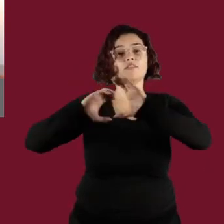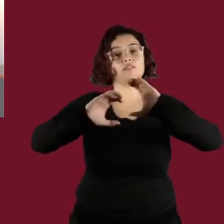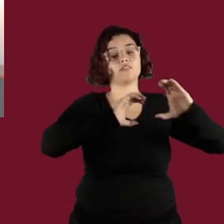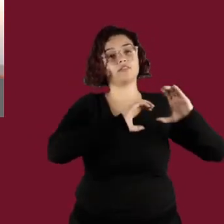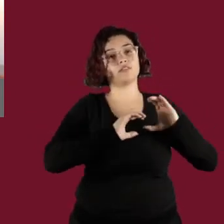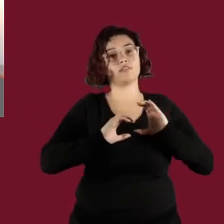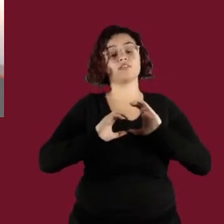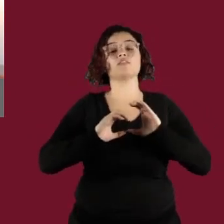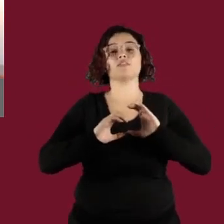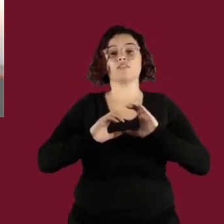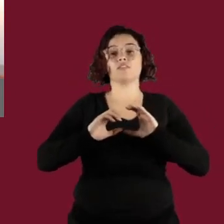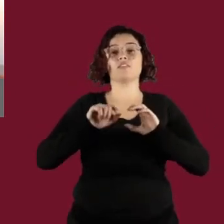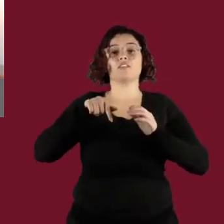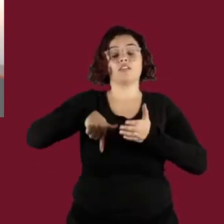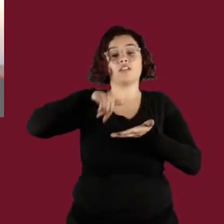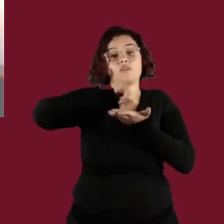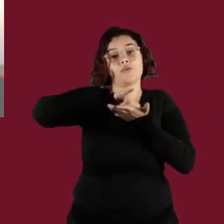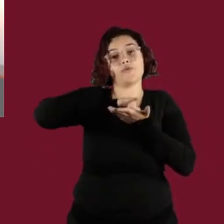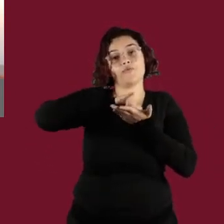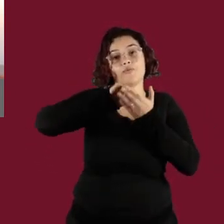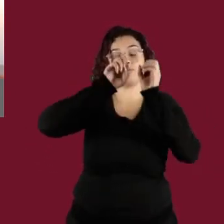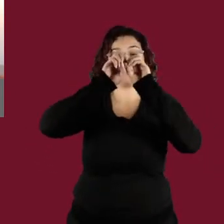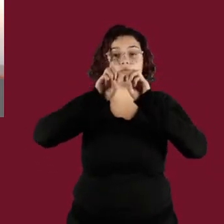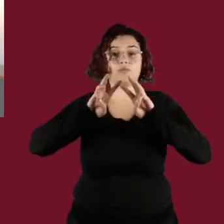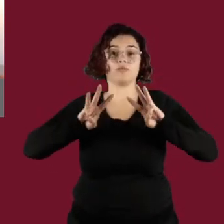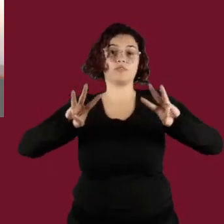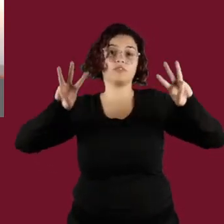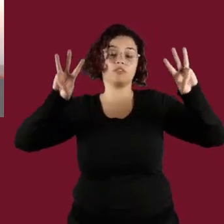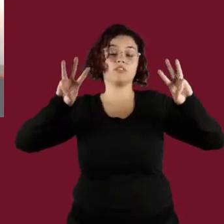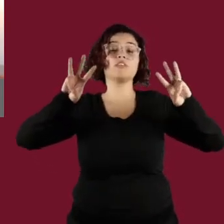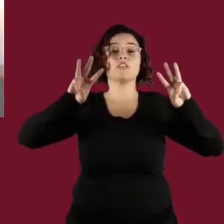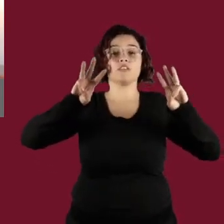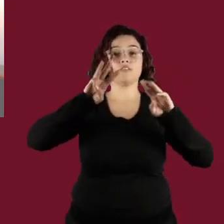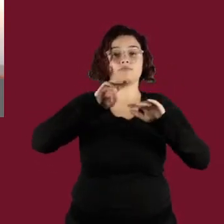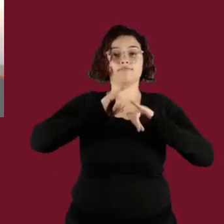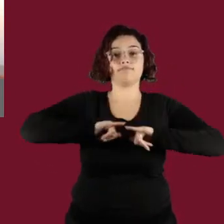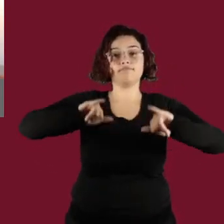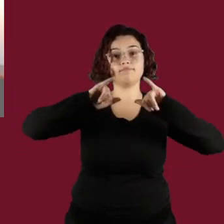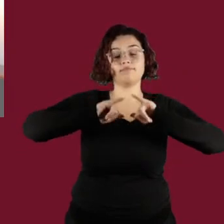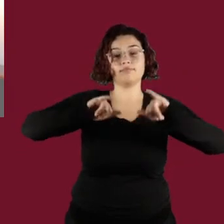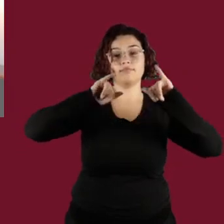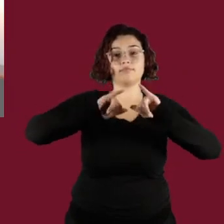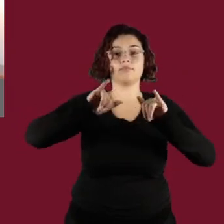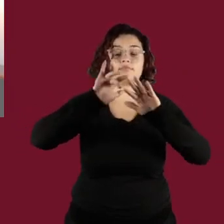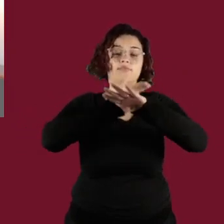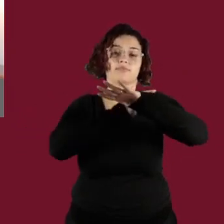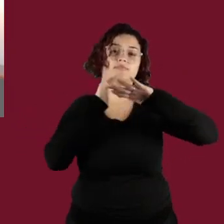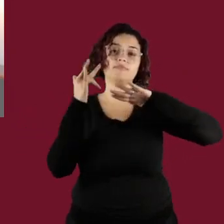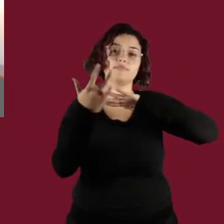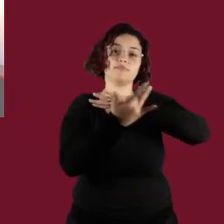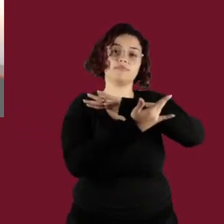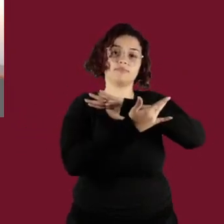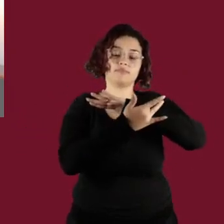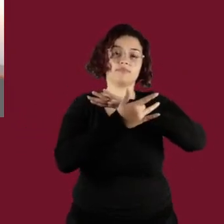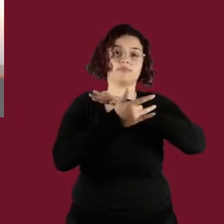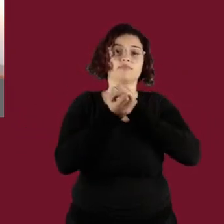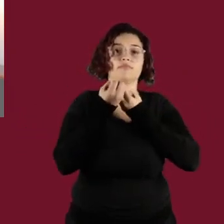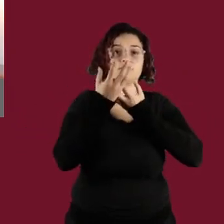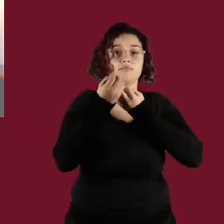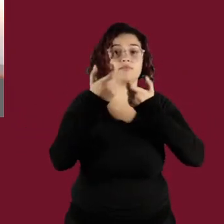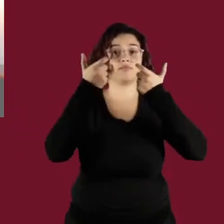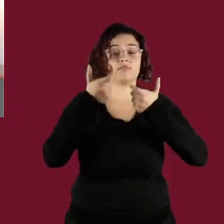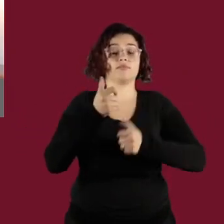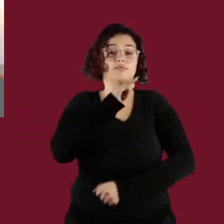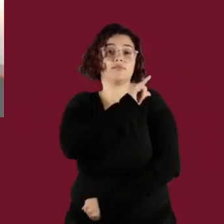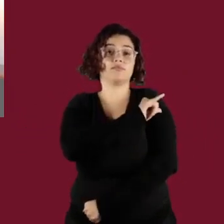News, em Nova York, com as redes sociais, como nós sabemos, é um centro de informação das Nações Unidas no Rio de Janeiro, chamado